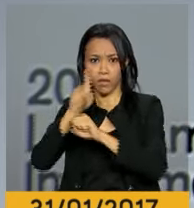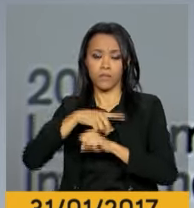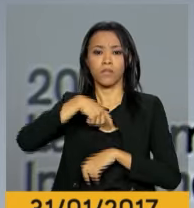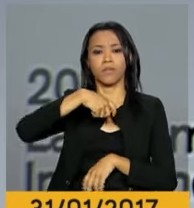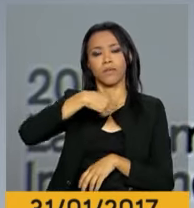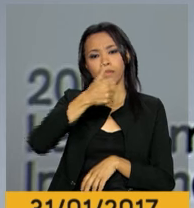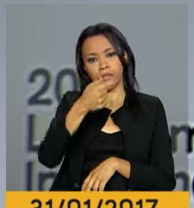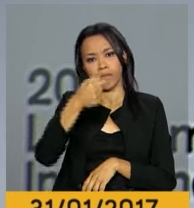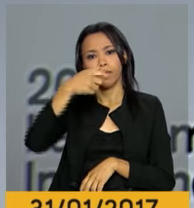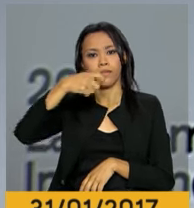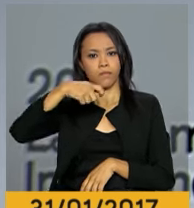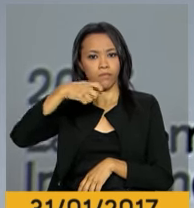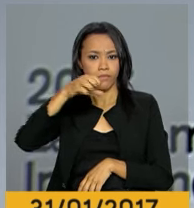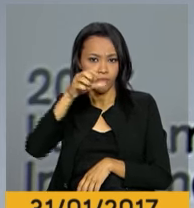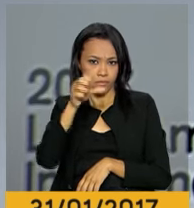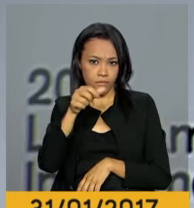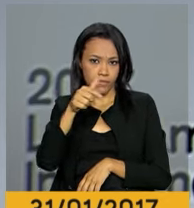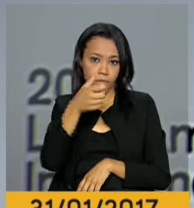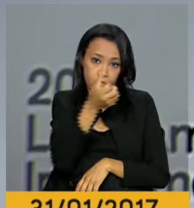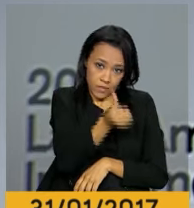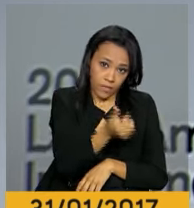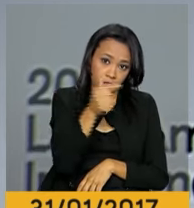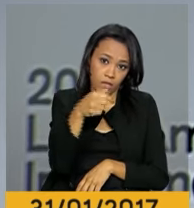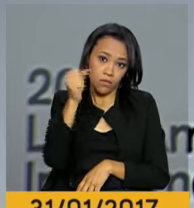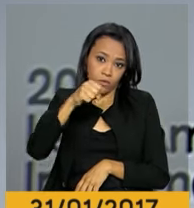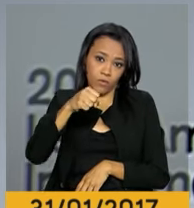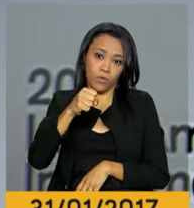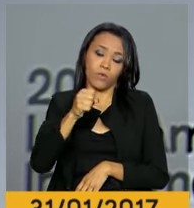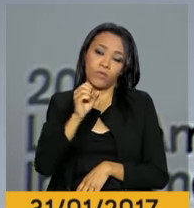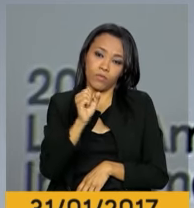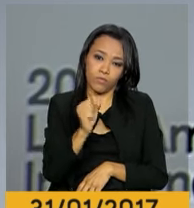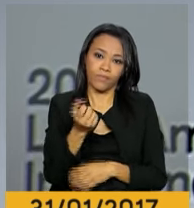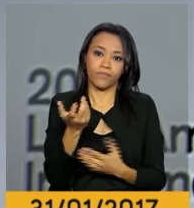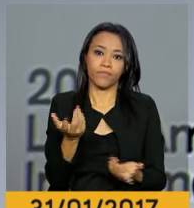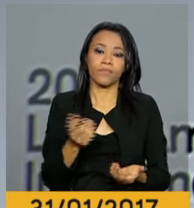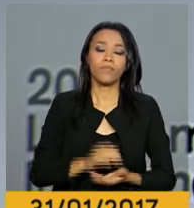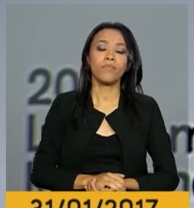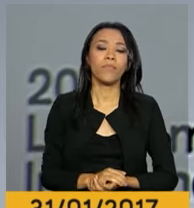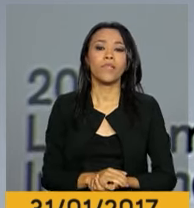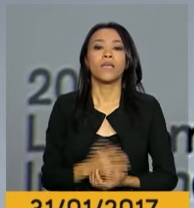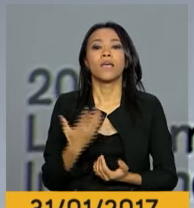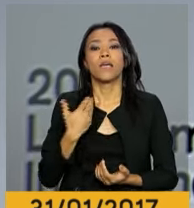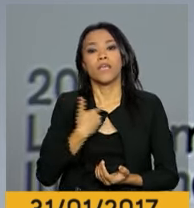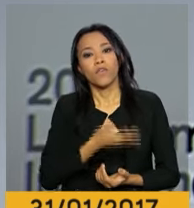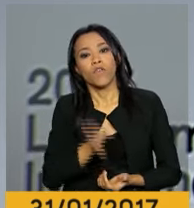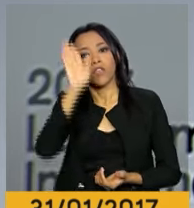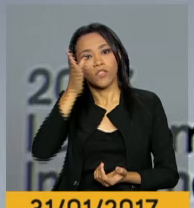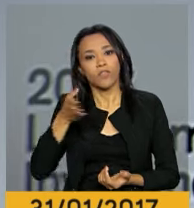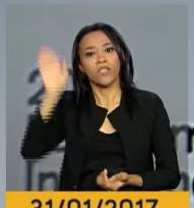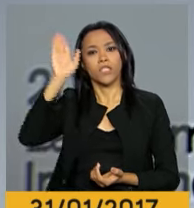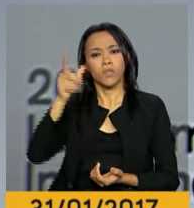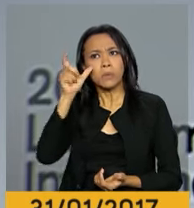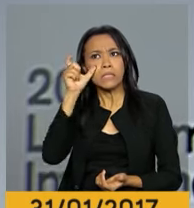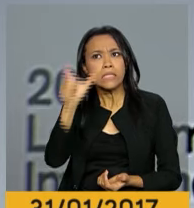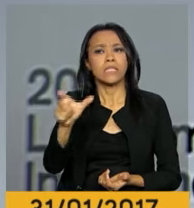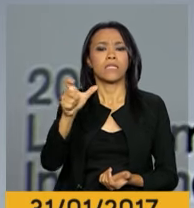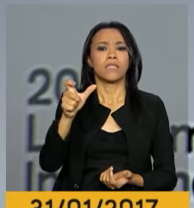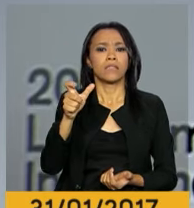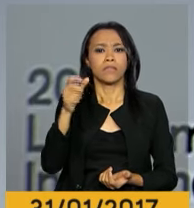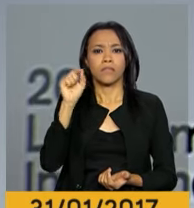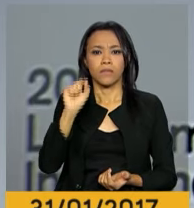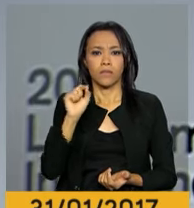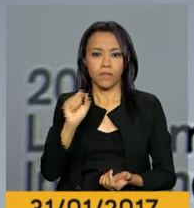8 meses de governo né apenas quatro como como efetivo e e sempre muito com muito interesse o interesse do